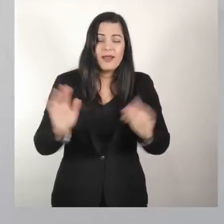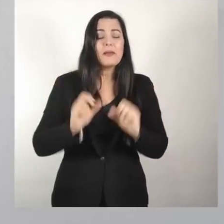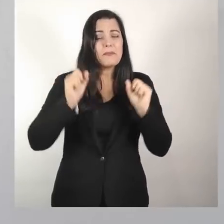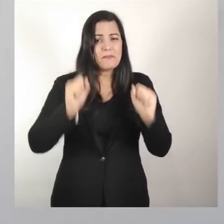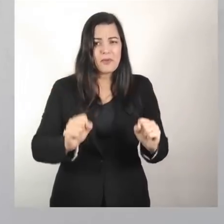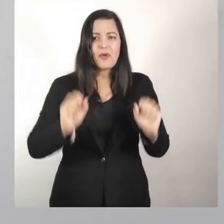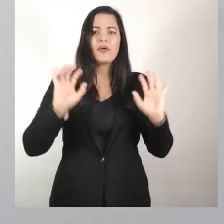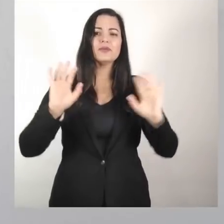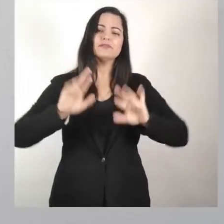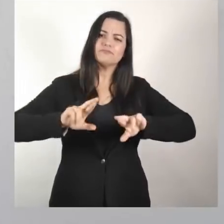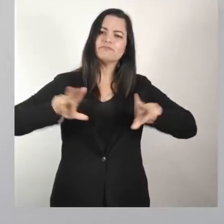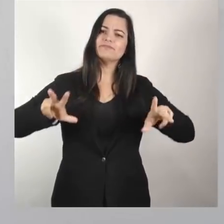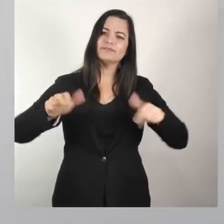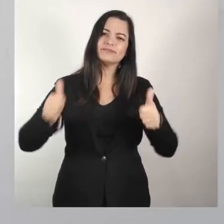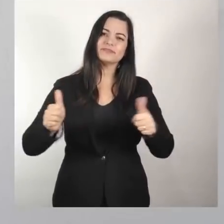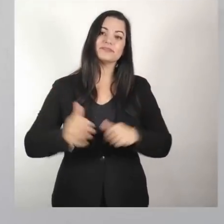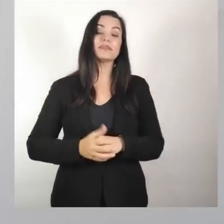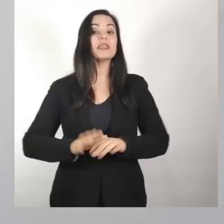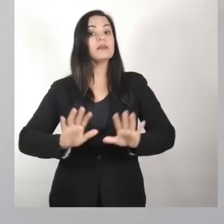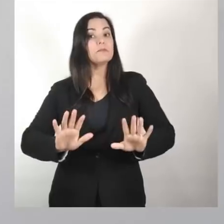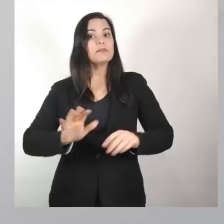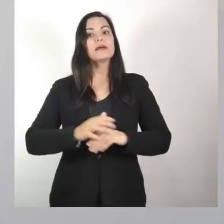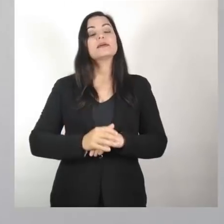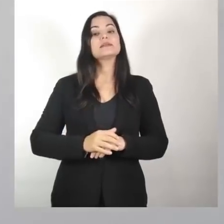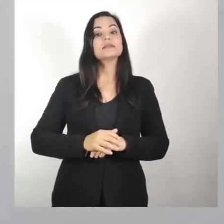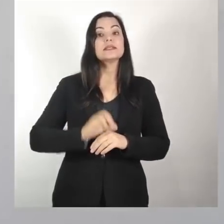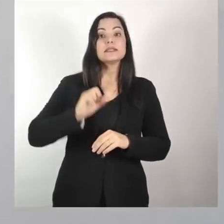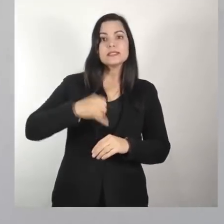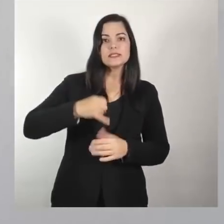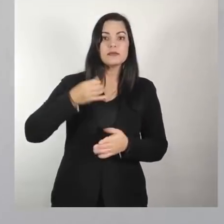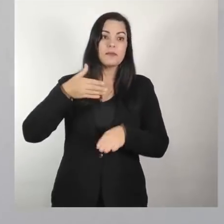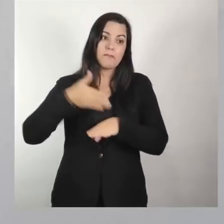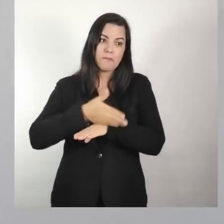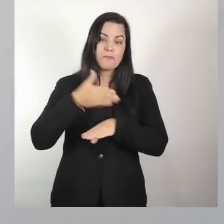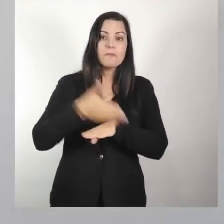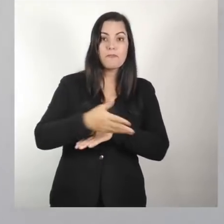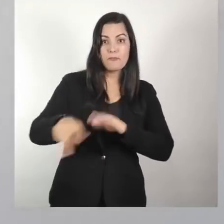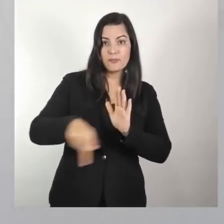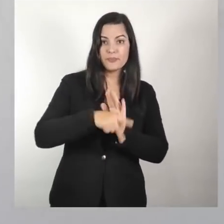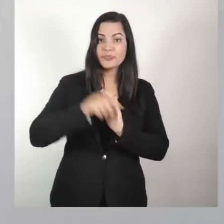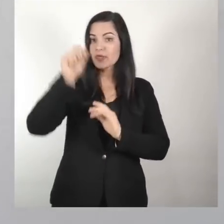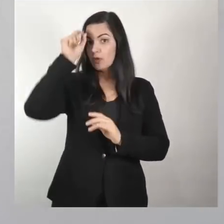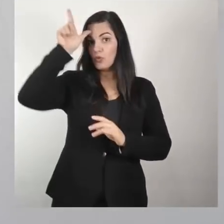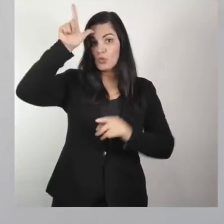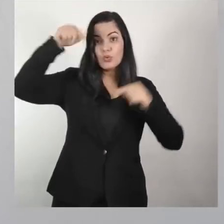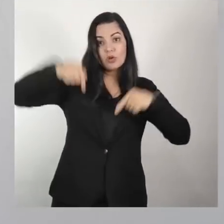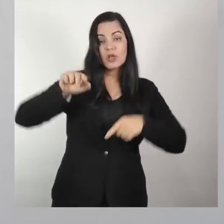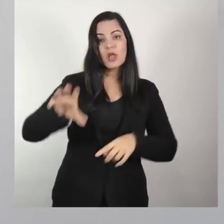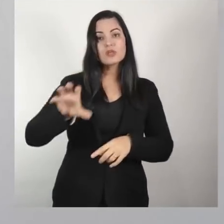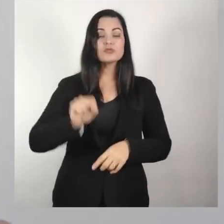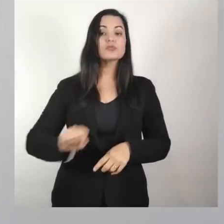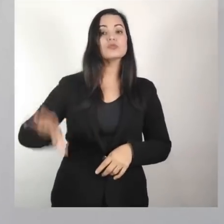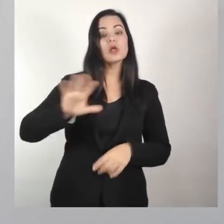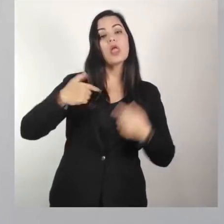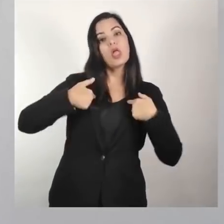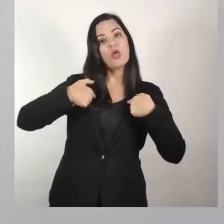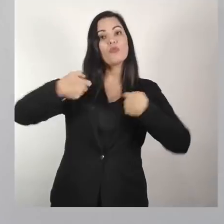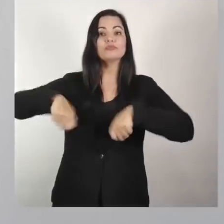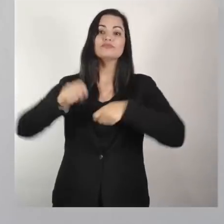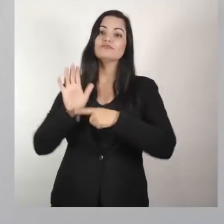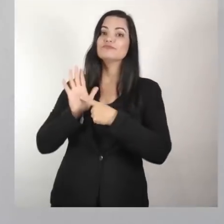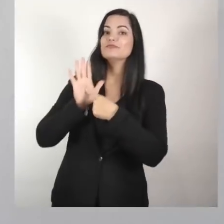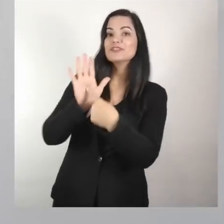ser diferente. Só que, enquanto elemento da cultura, a Pro precisa pelo menos mostrar